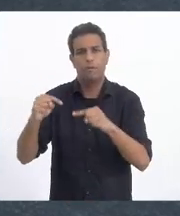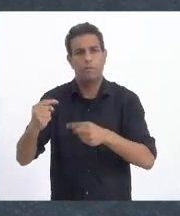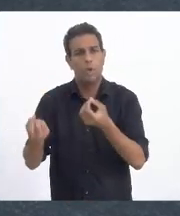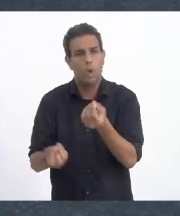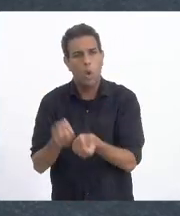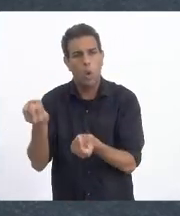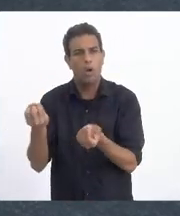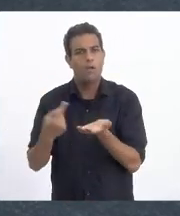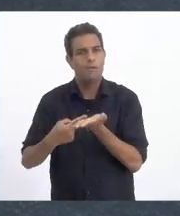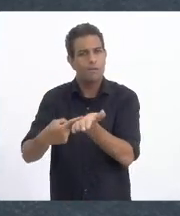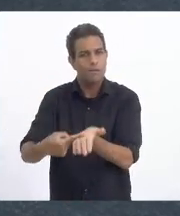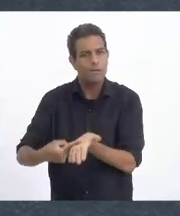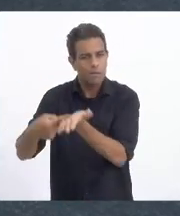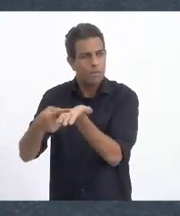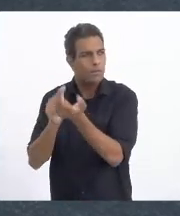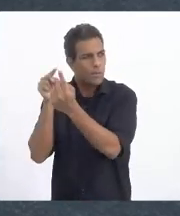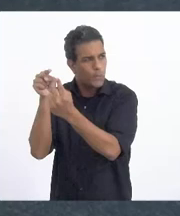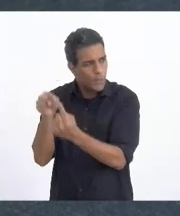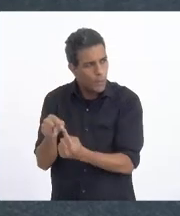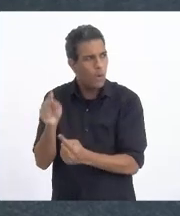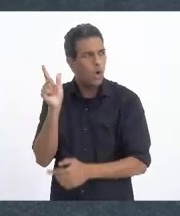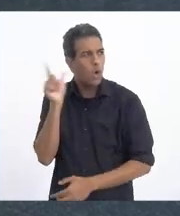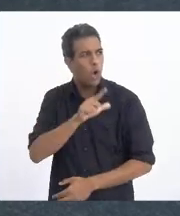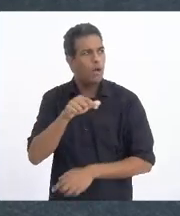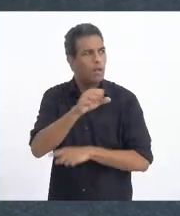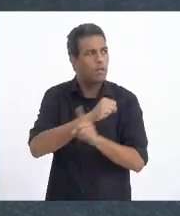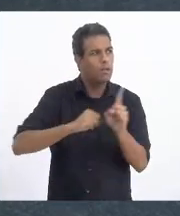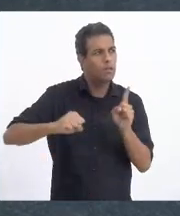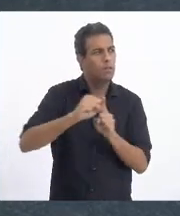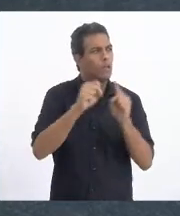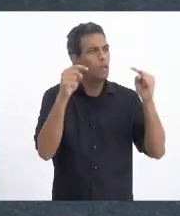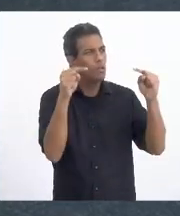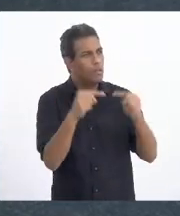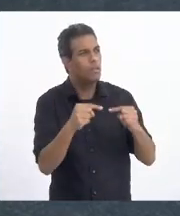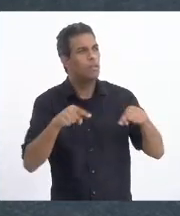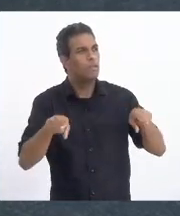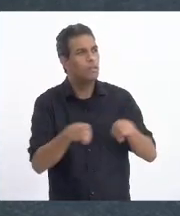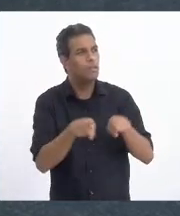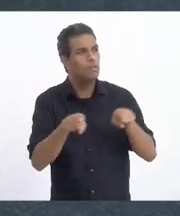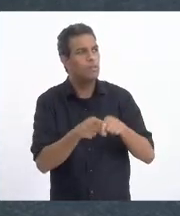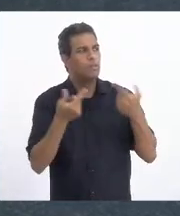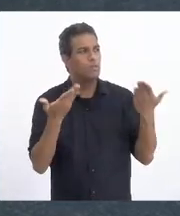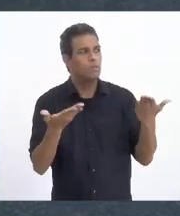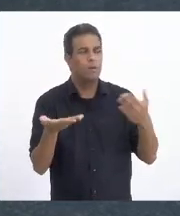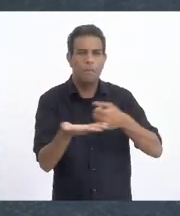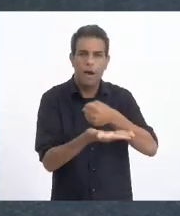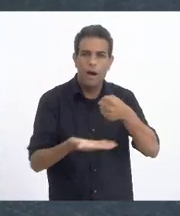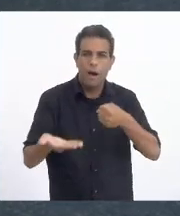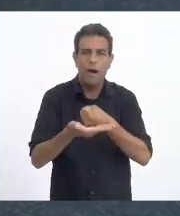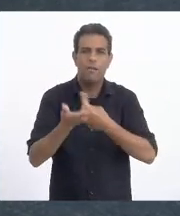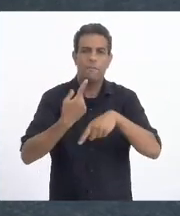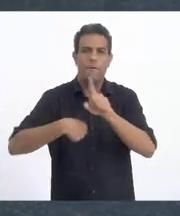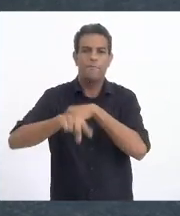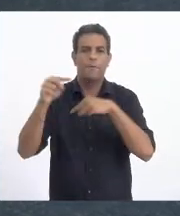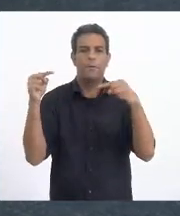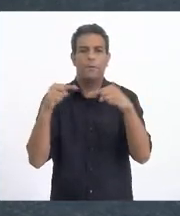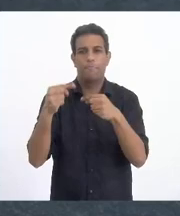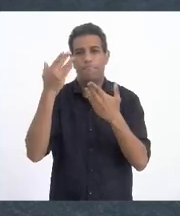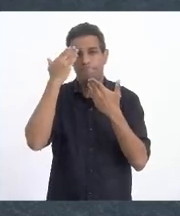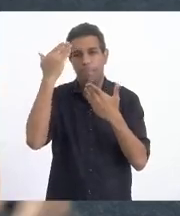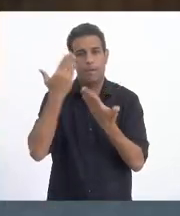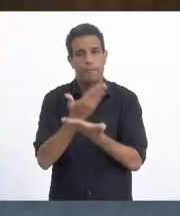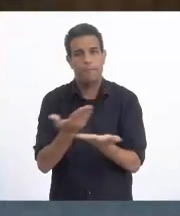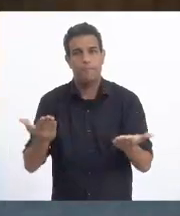implementar, ele cumpra com o seu objetivo, proteger o social. E o social ele faz da base para o topo. Pra muito obrigado. Você.